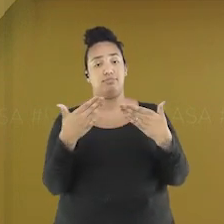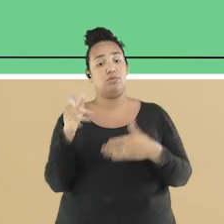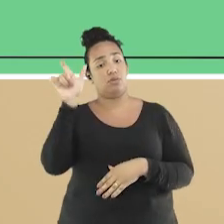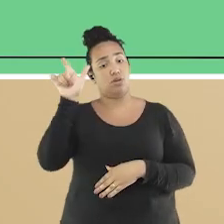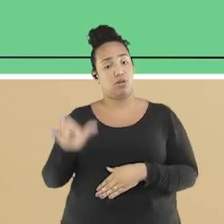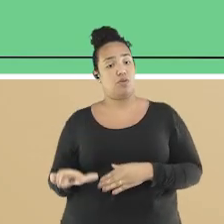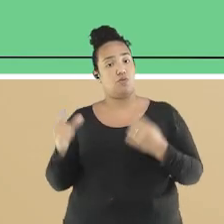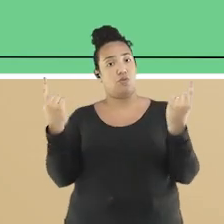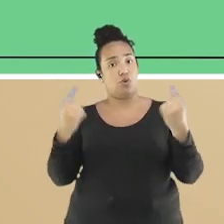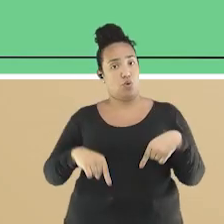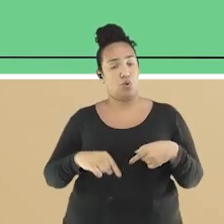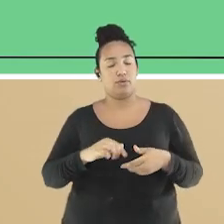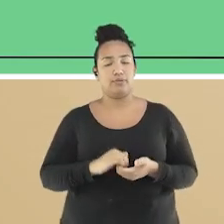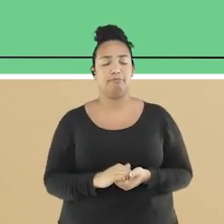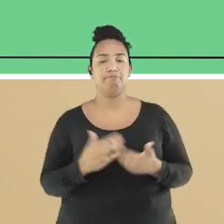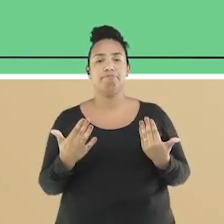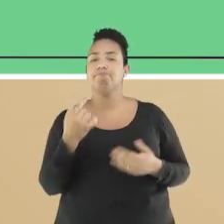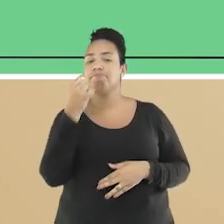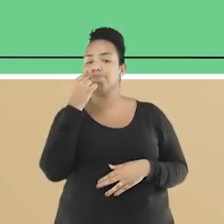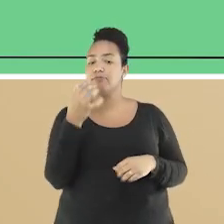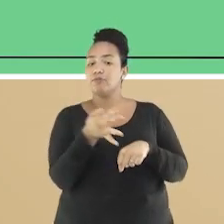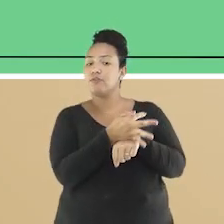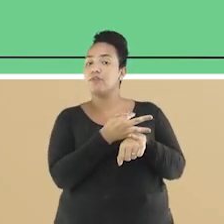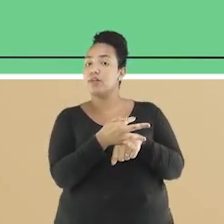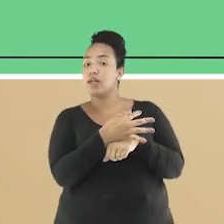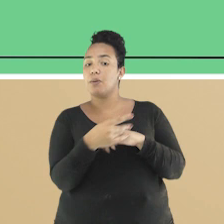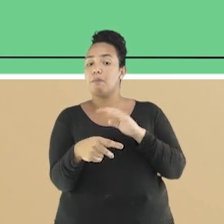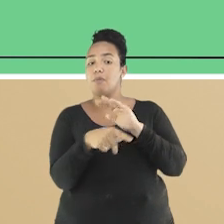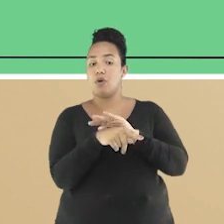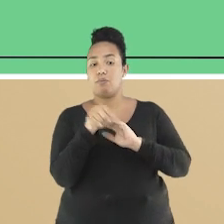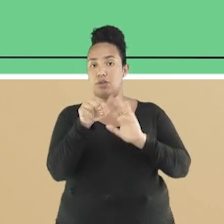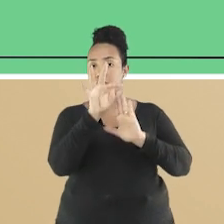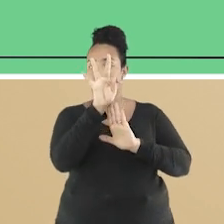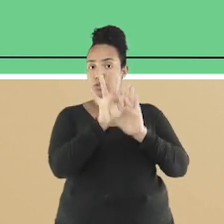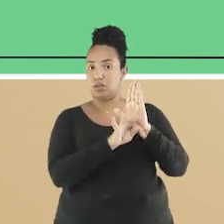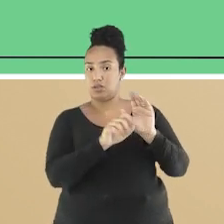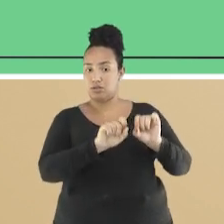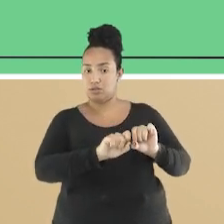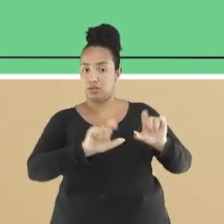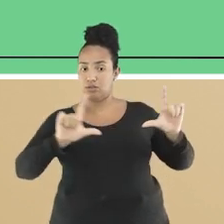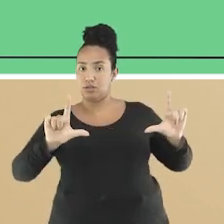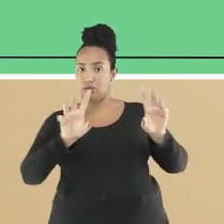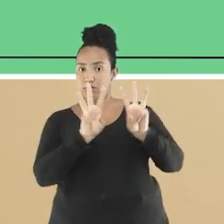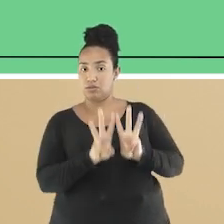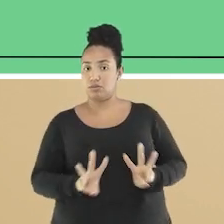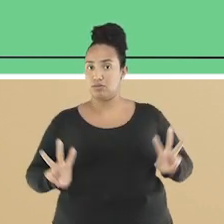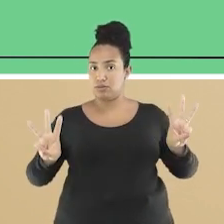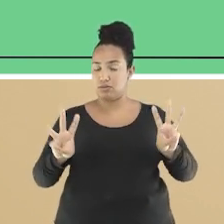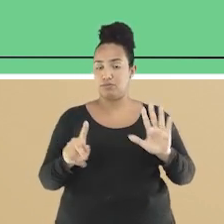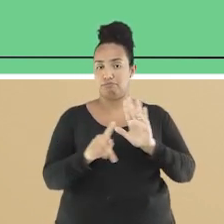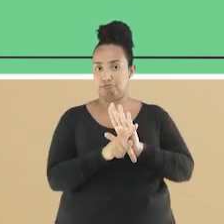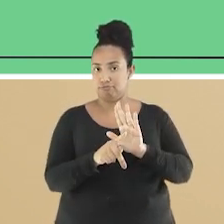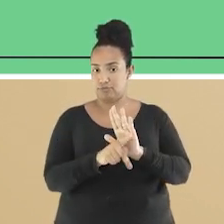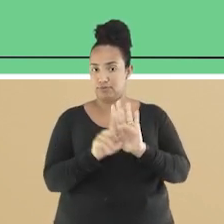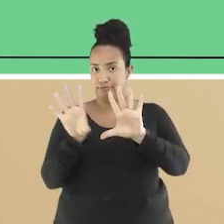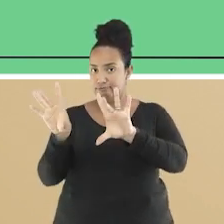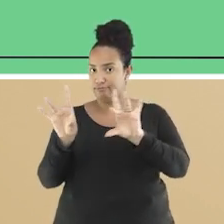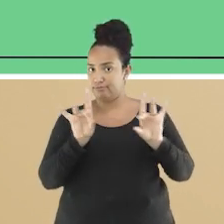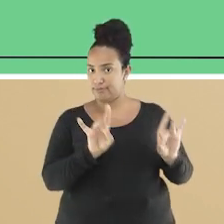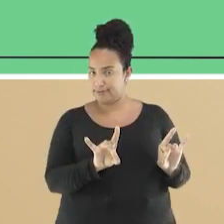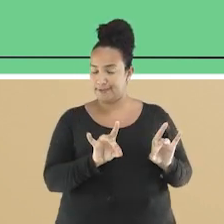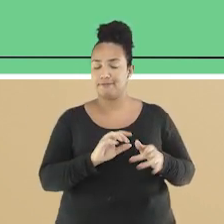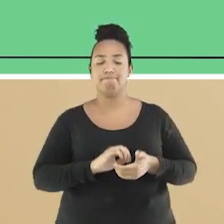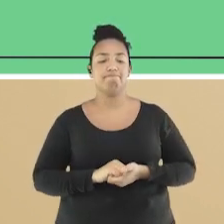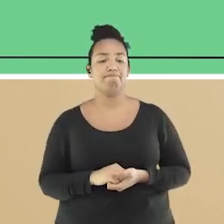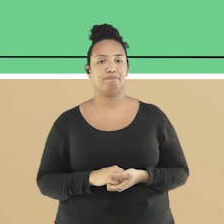isso. Vejamos um pouco sobre o feriado por meio deste texto retirado do site nationaltoday.com.